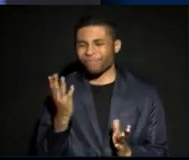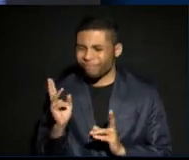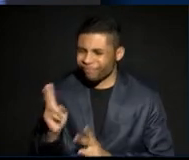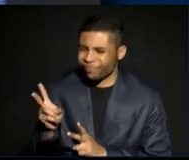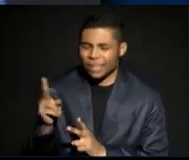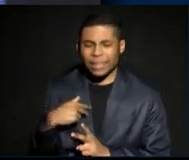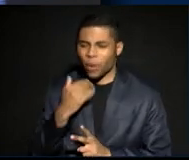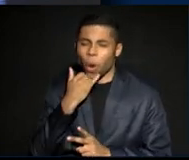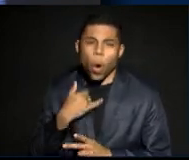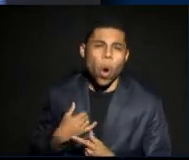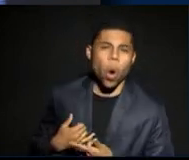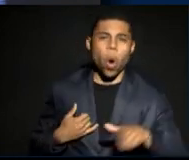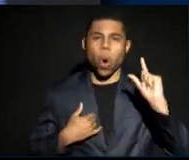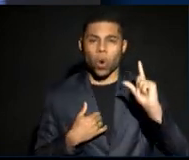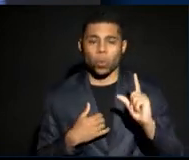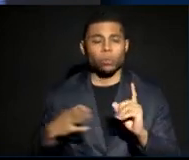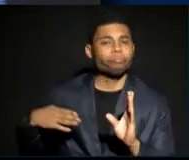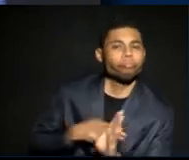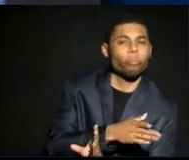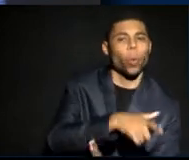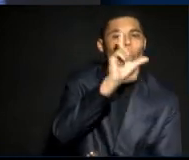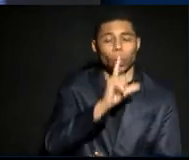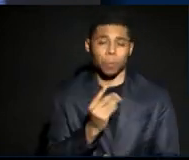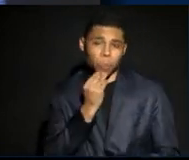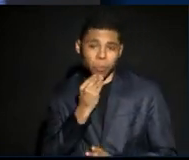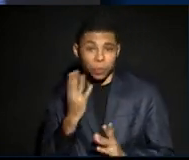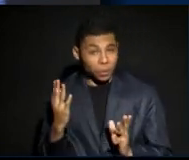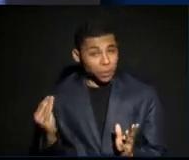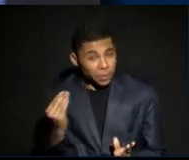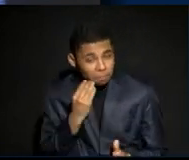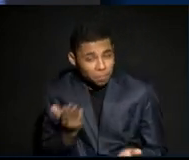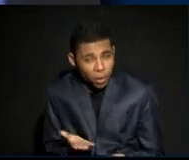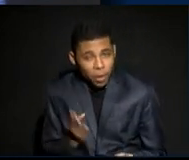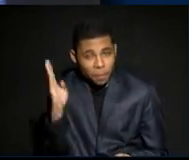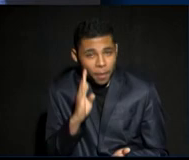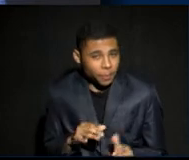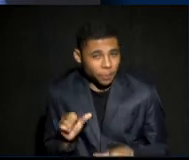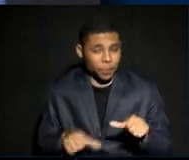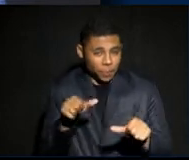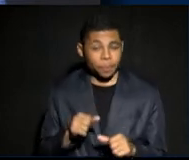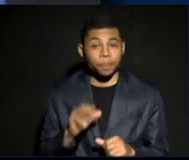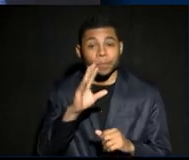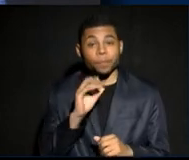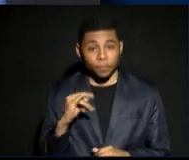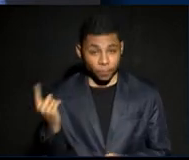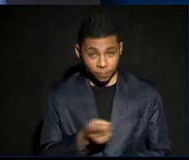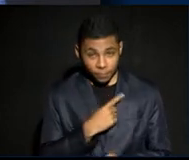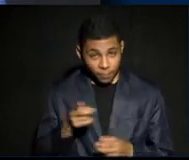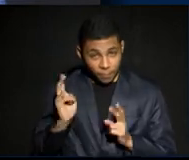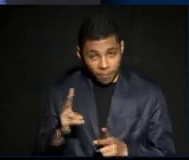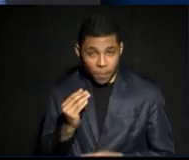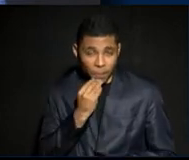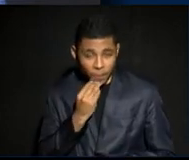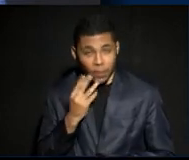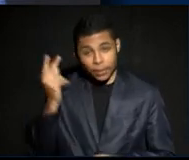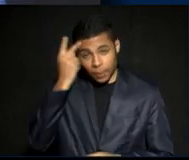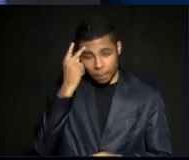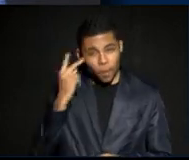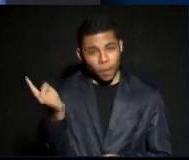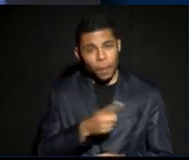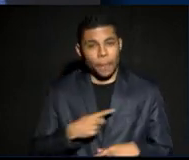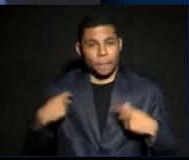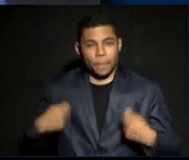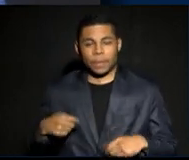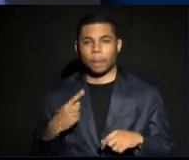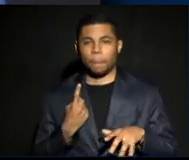diante uma tremenda oportunidade a oportunidade de o Brasil esse Nós estamos vendo essa oportunidade São